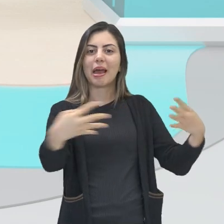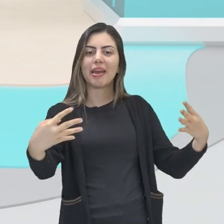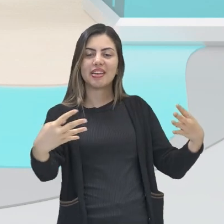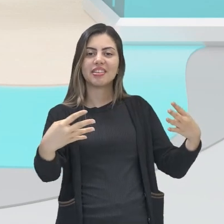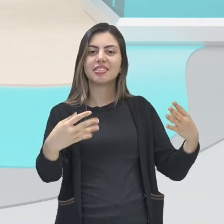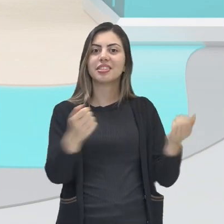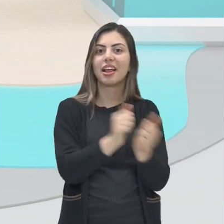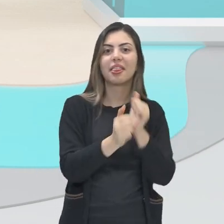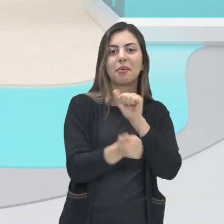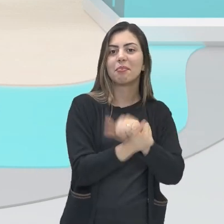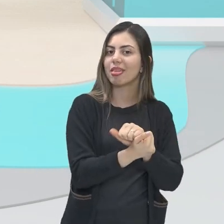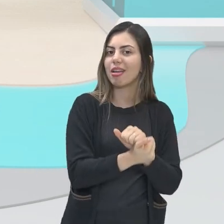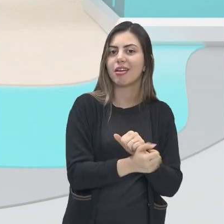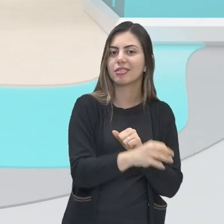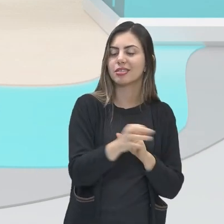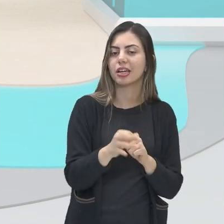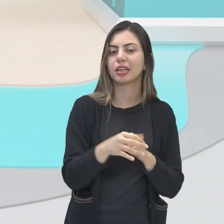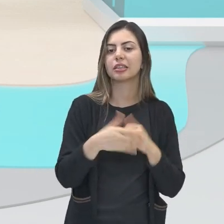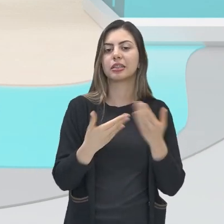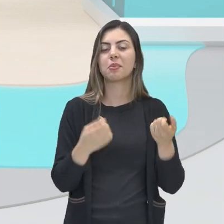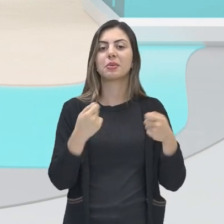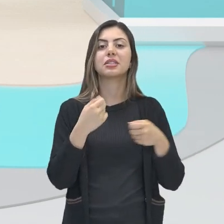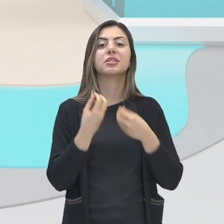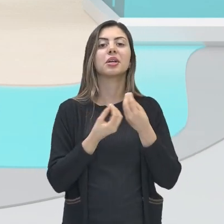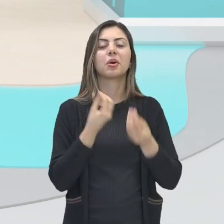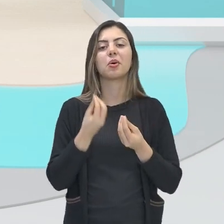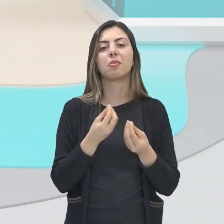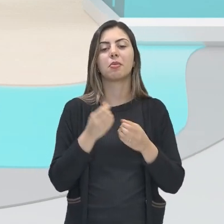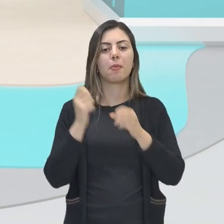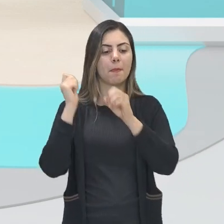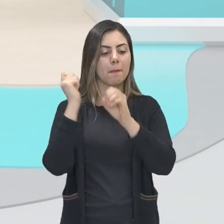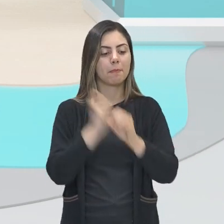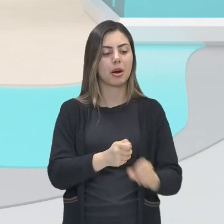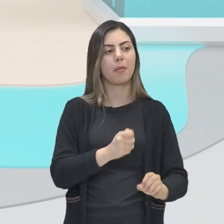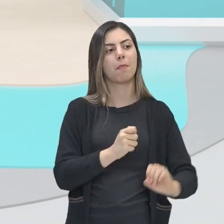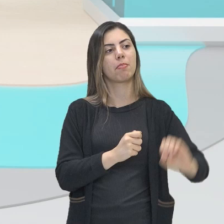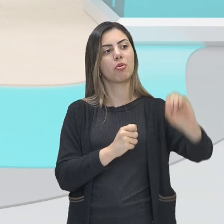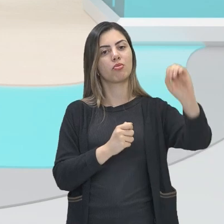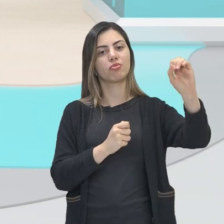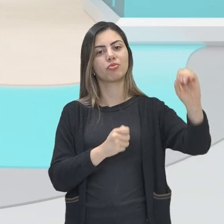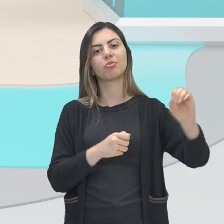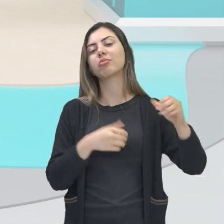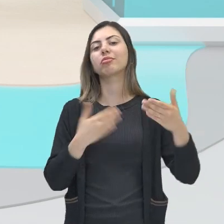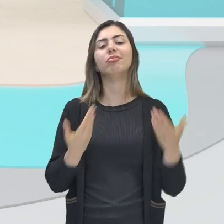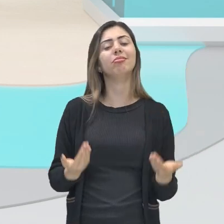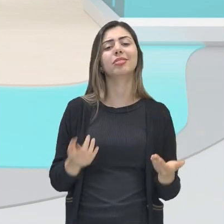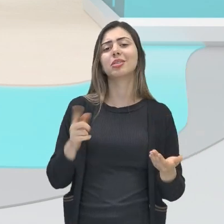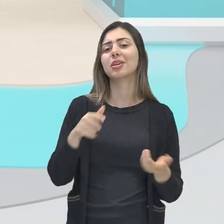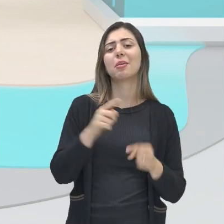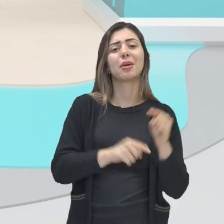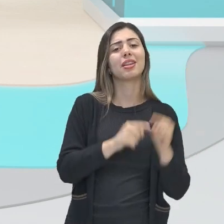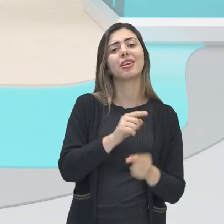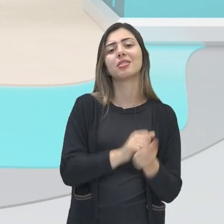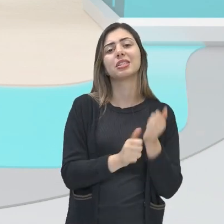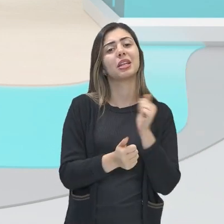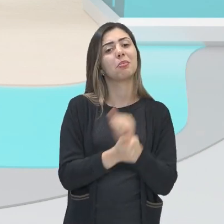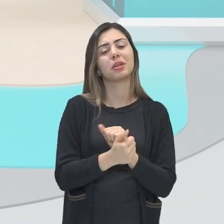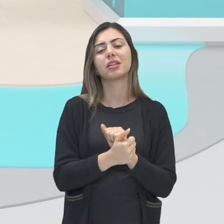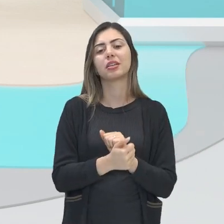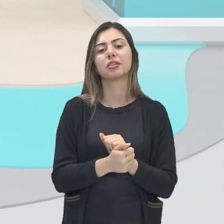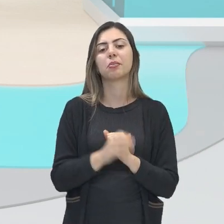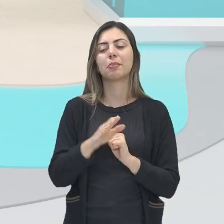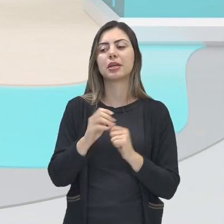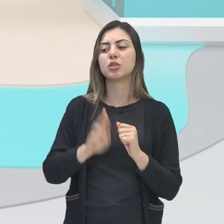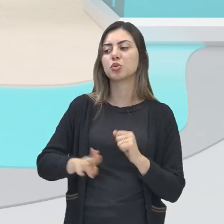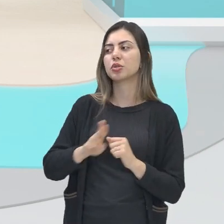aqui a rede. Tem que passar a bola por cima dos livros. E assim vai. E aí, o que a gente vai usar de raquete?